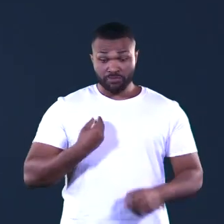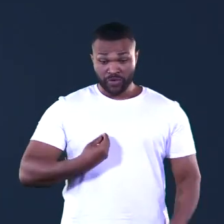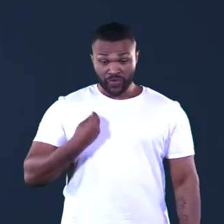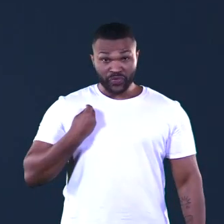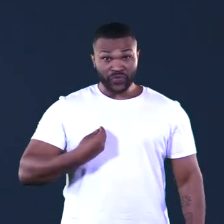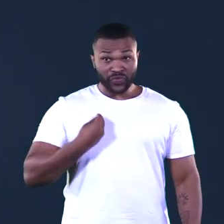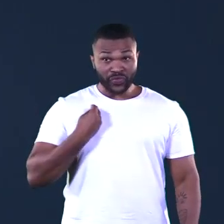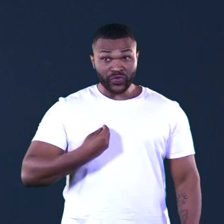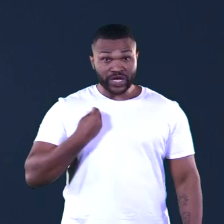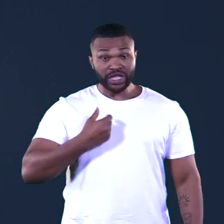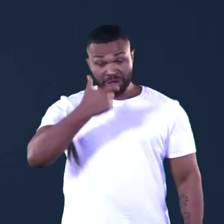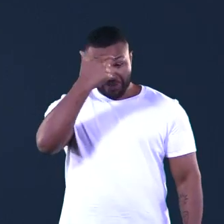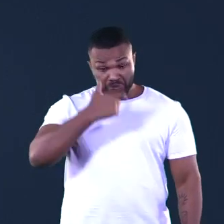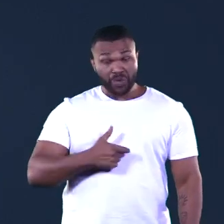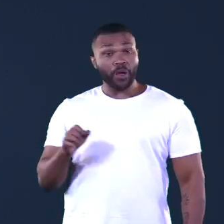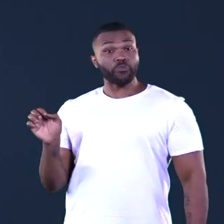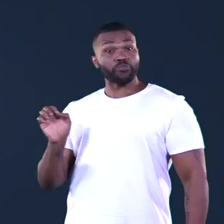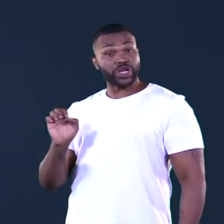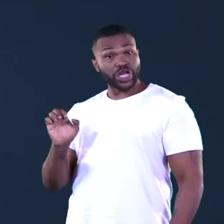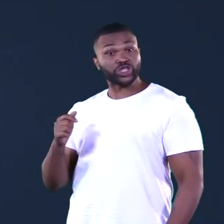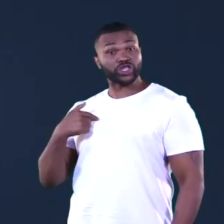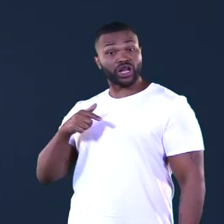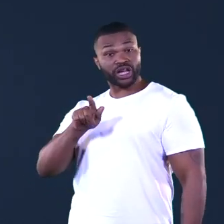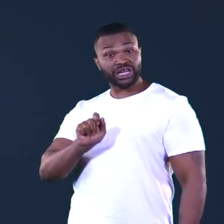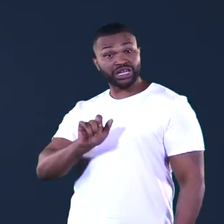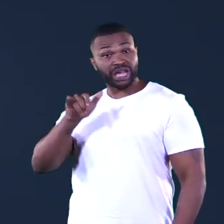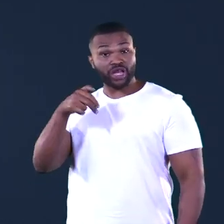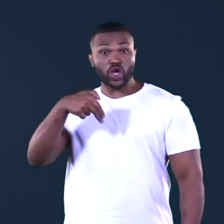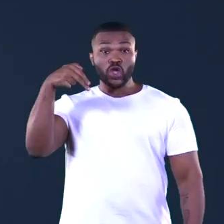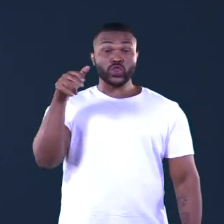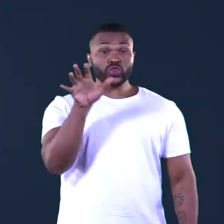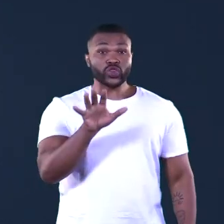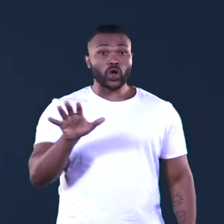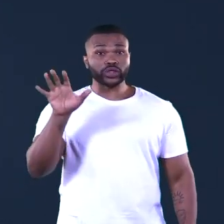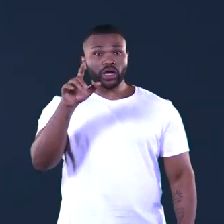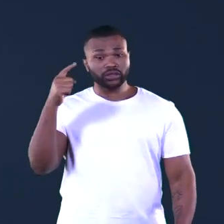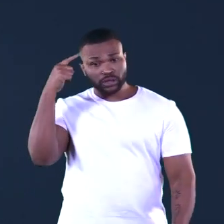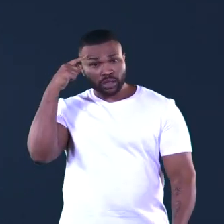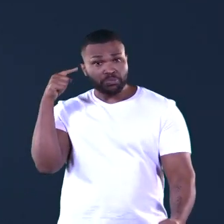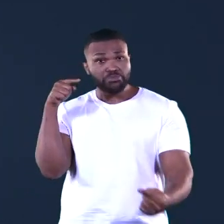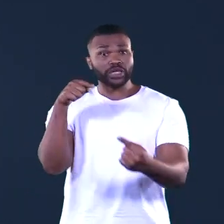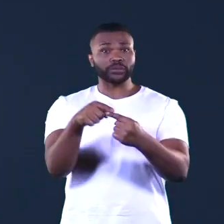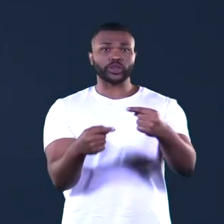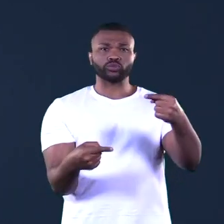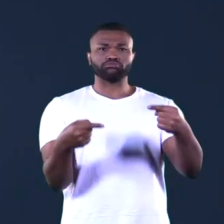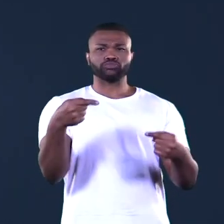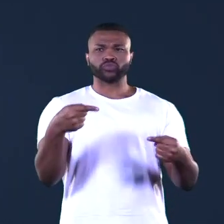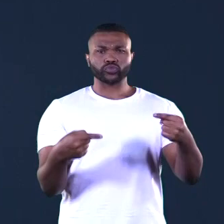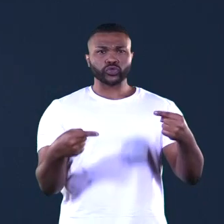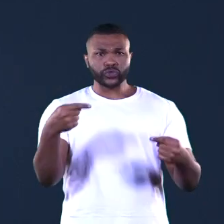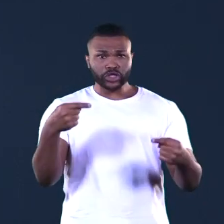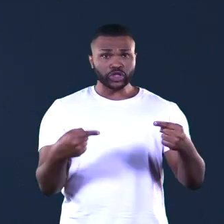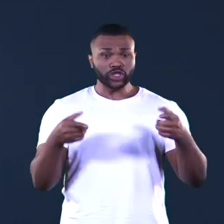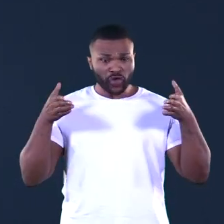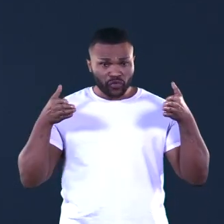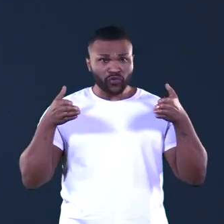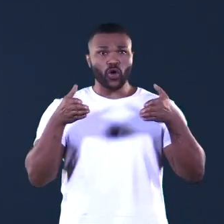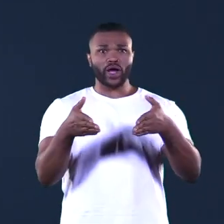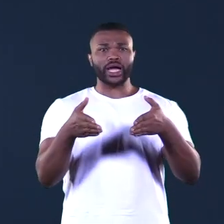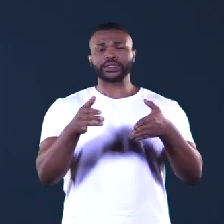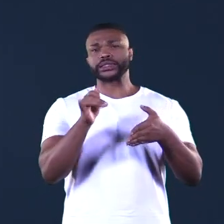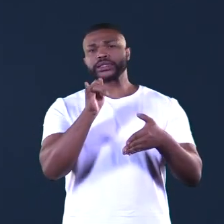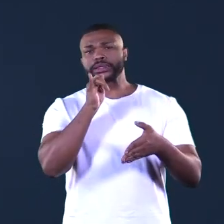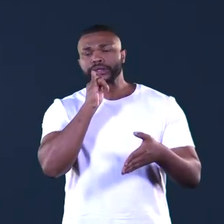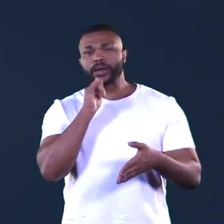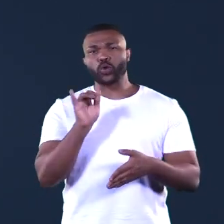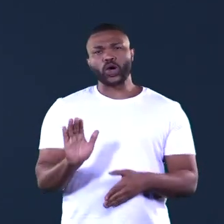como bicha, afeminada, nordestina, com convicções políticas muito específicas. E não estou falando de candidato